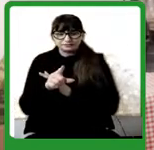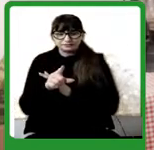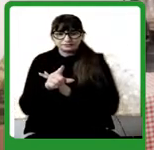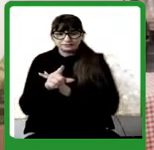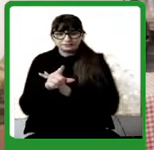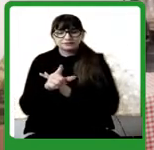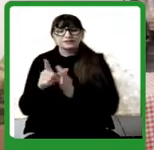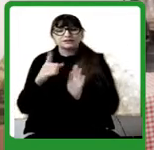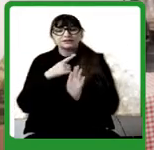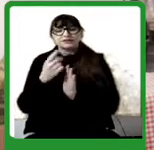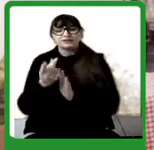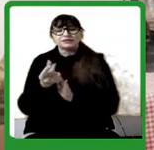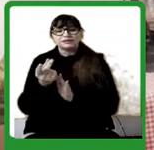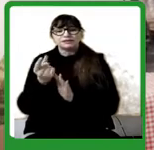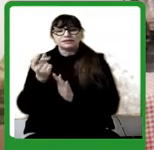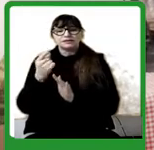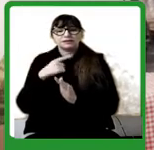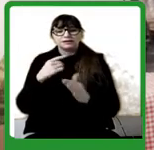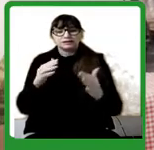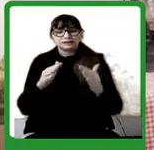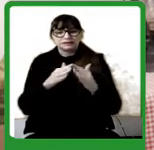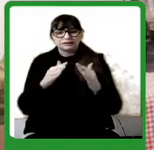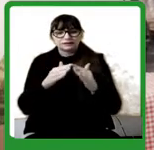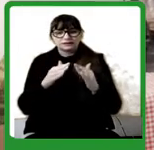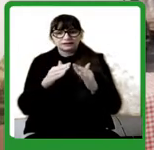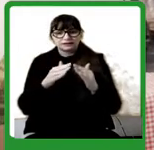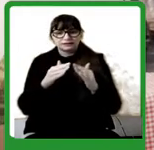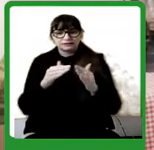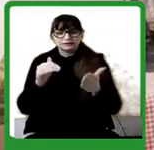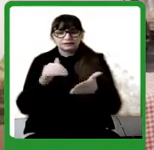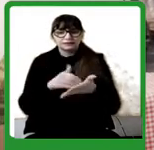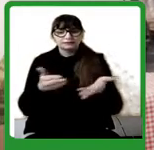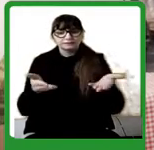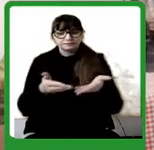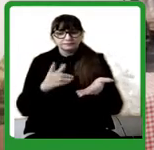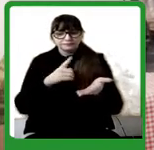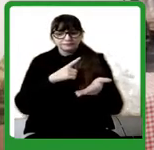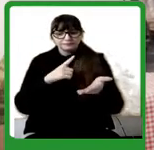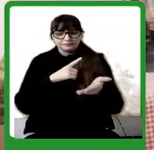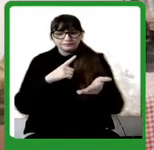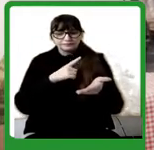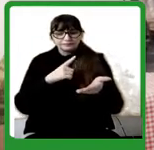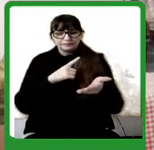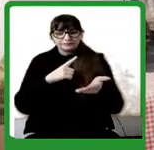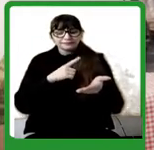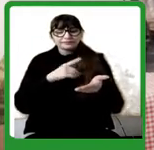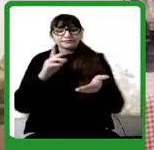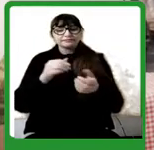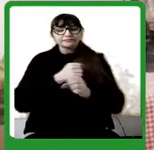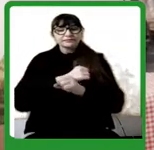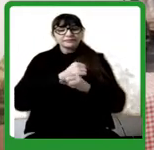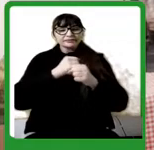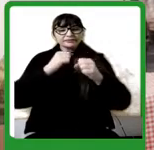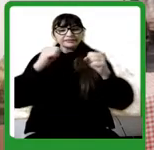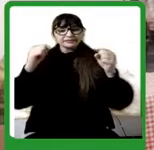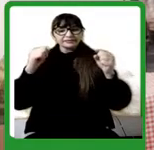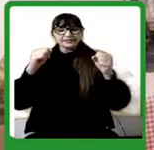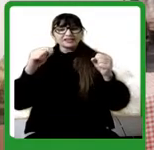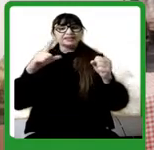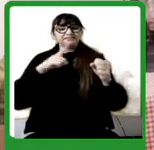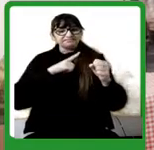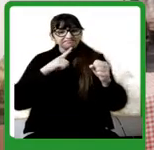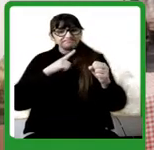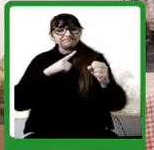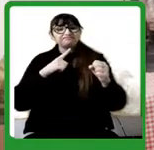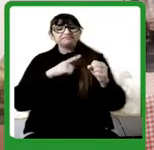Antigamente tinha as casas, né? E as casas até hoje tem casa. Até hoje tem. Elas, muitas elas casas. Elas eram grandes, né? Um porão enorme. Conta